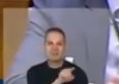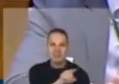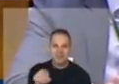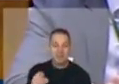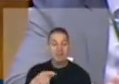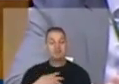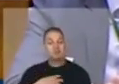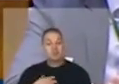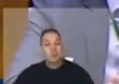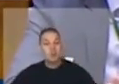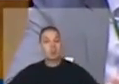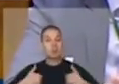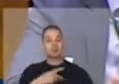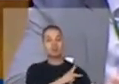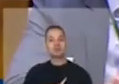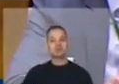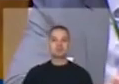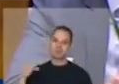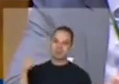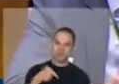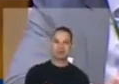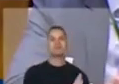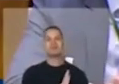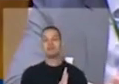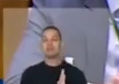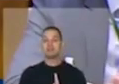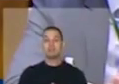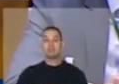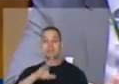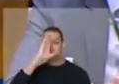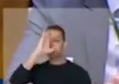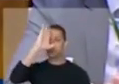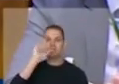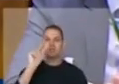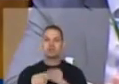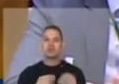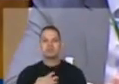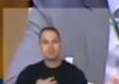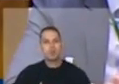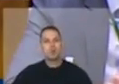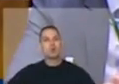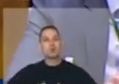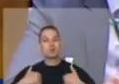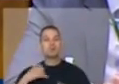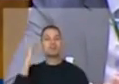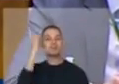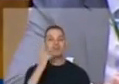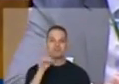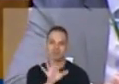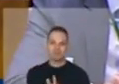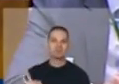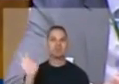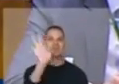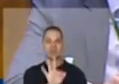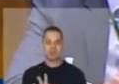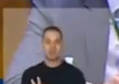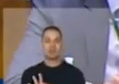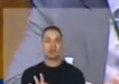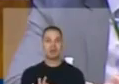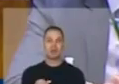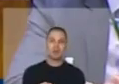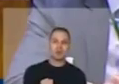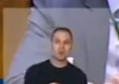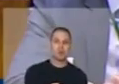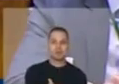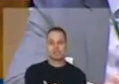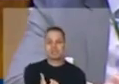tenho orgulho de ser presidente dessa casa e, mais do que isso, tenho orgulho de ser deputado federal, que com